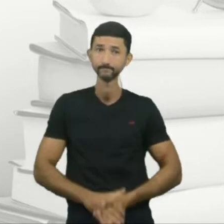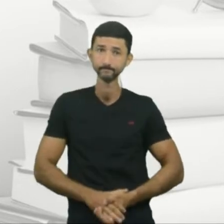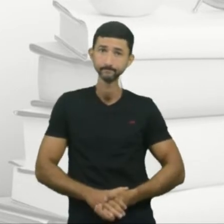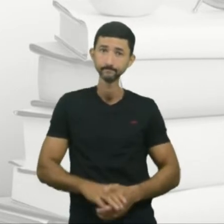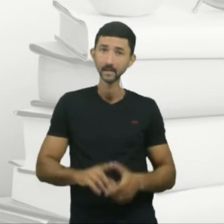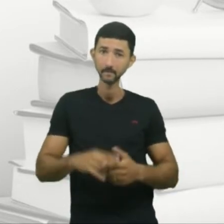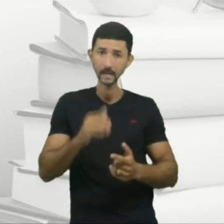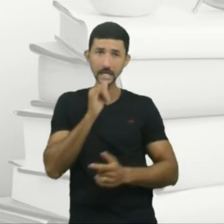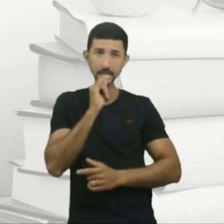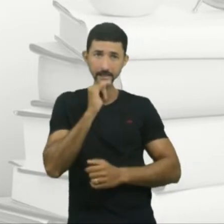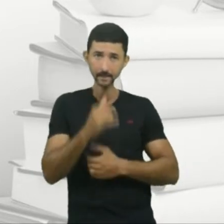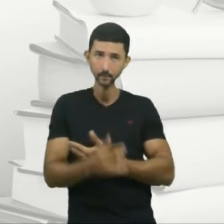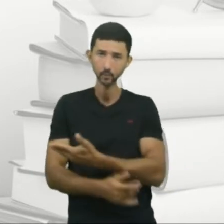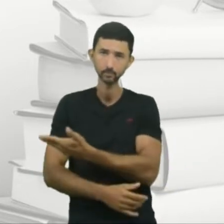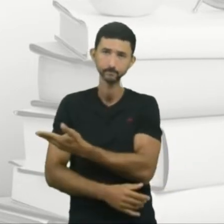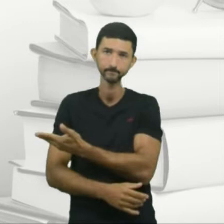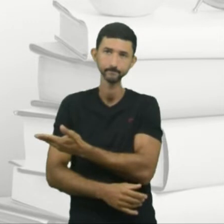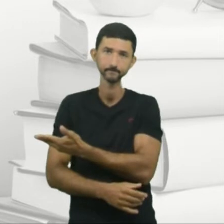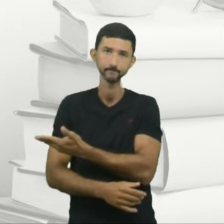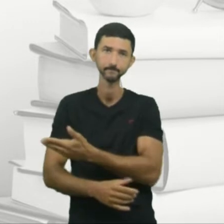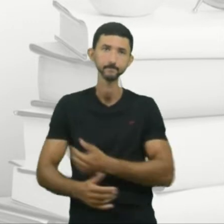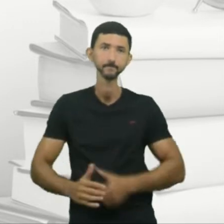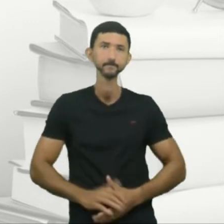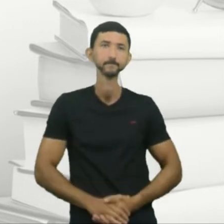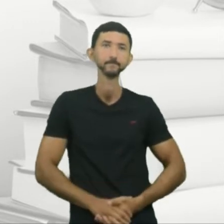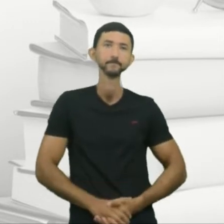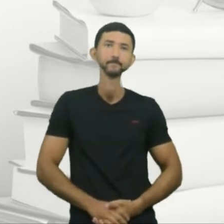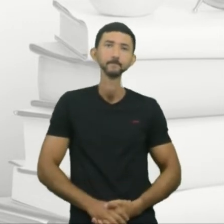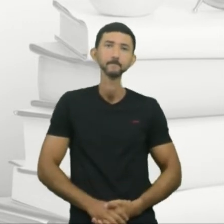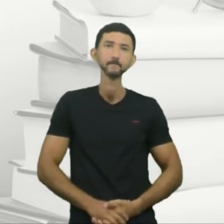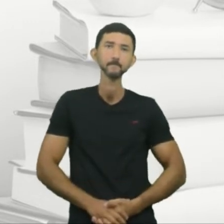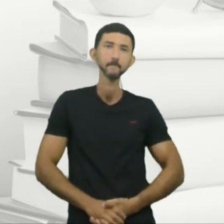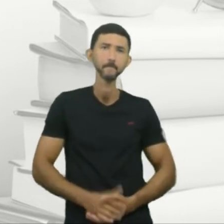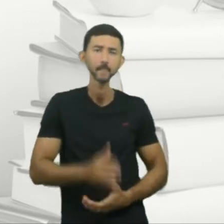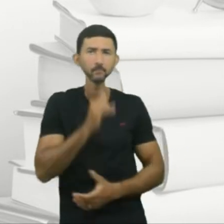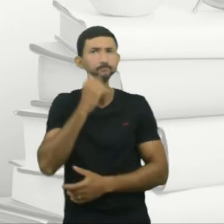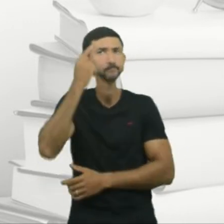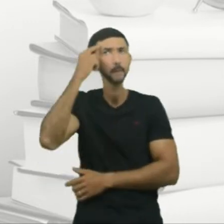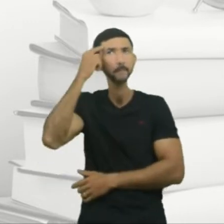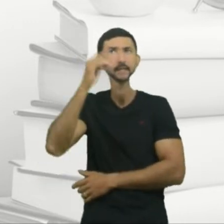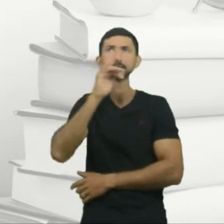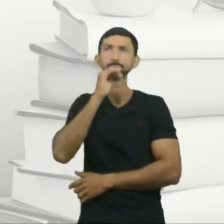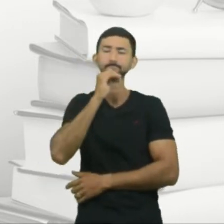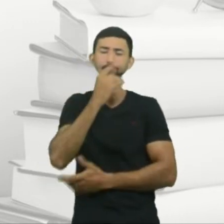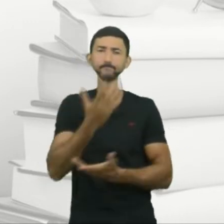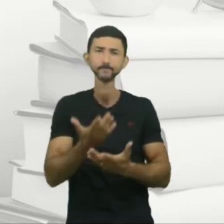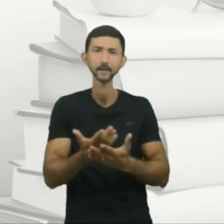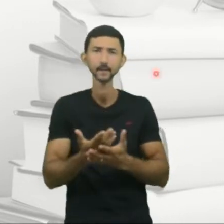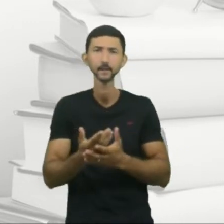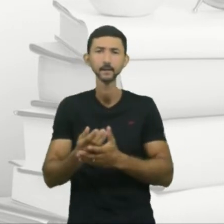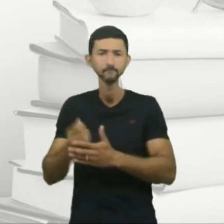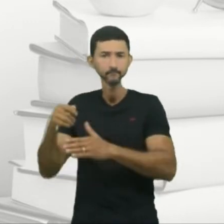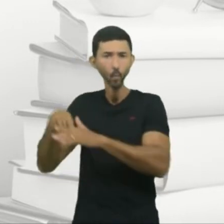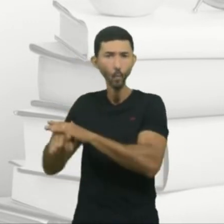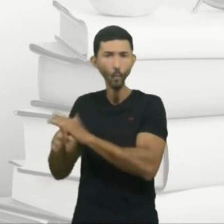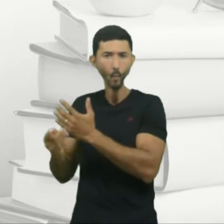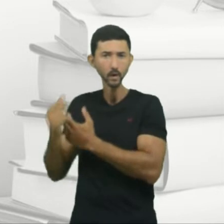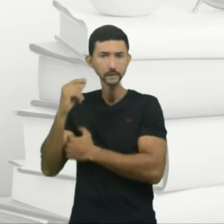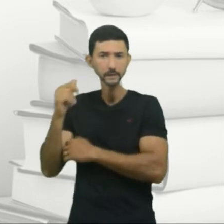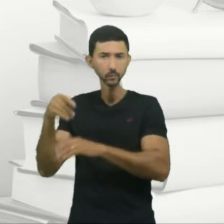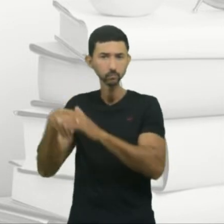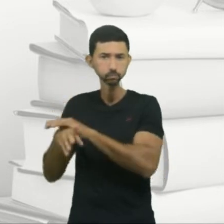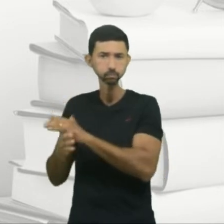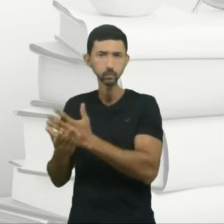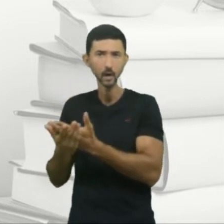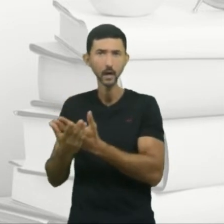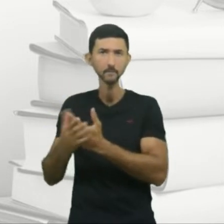inclusive, um exemplo que eu vou mostrar aqui para você, tá? Imagina que você fez um depósito no